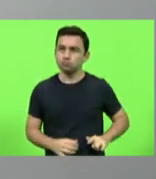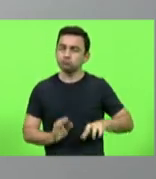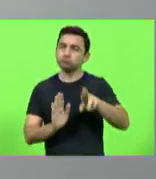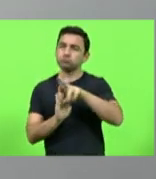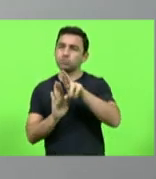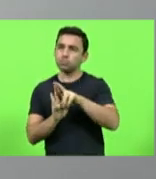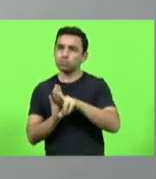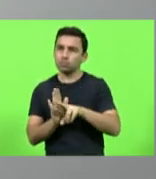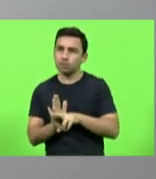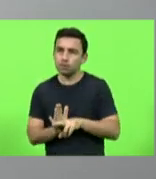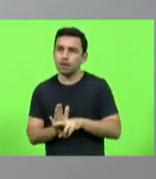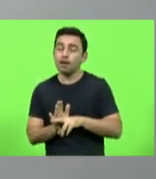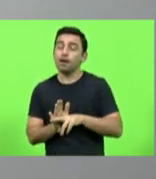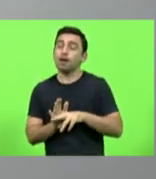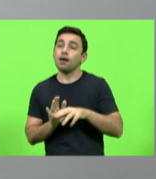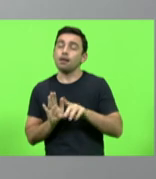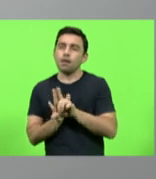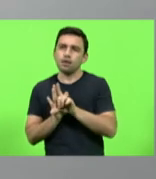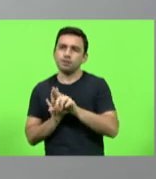Lei